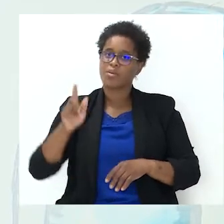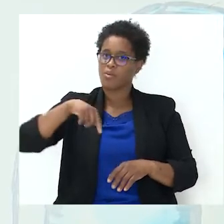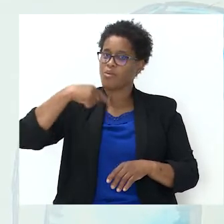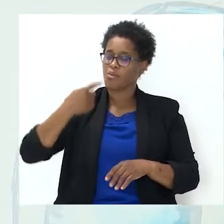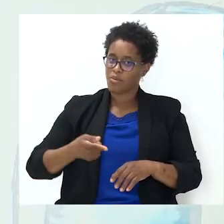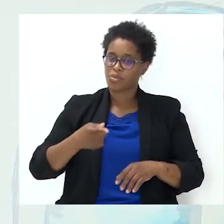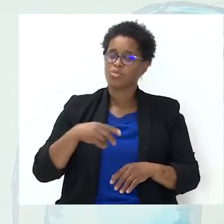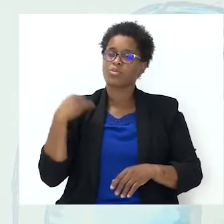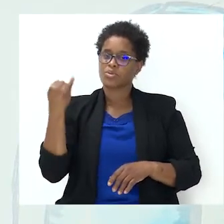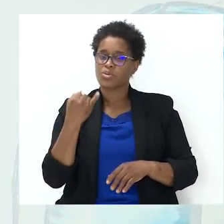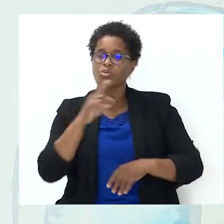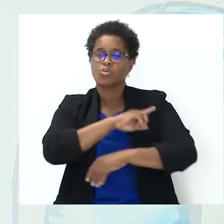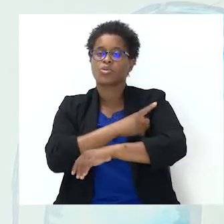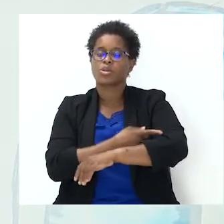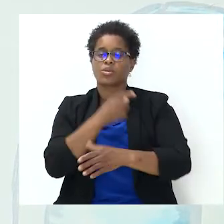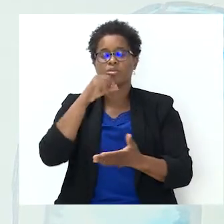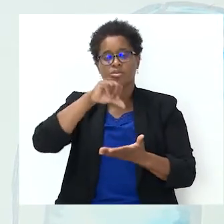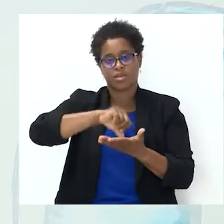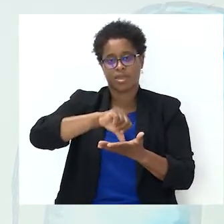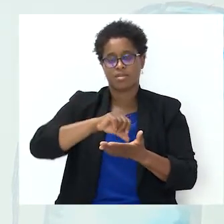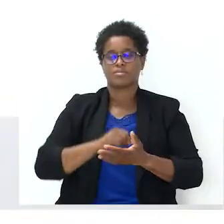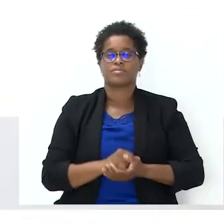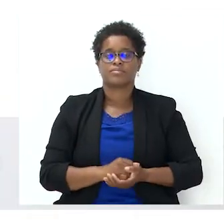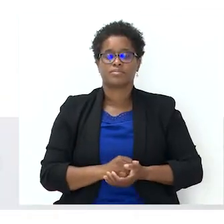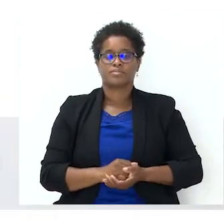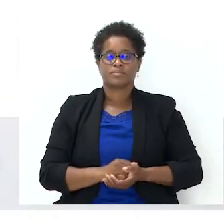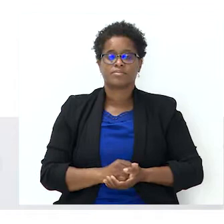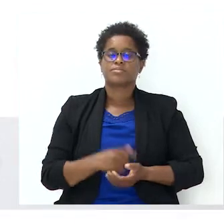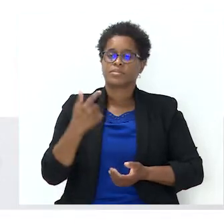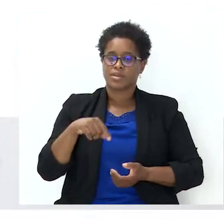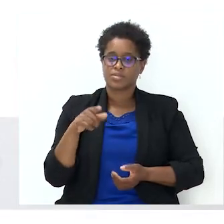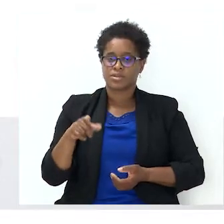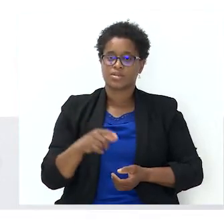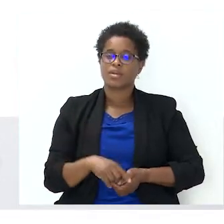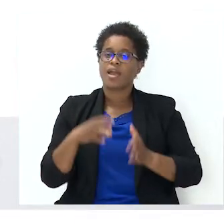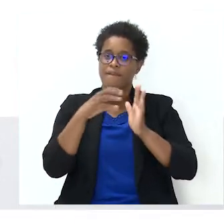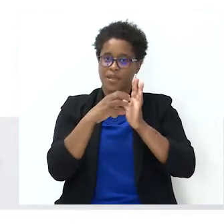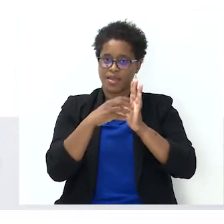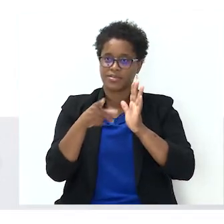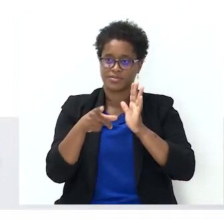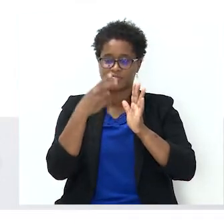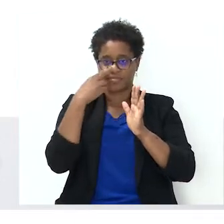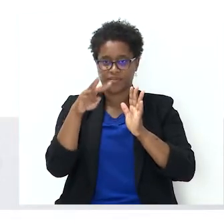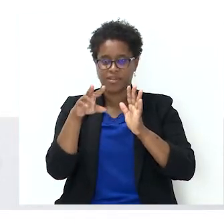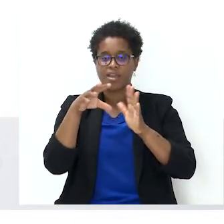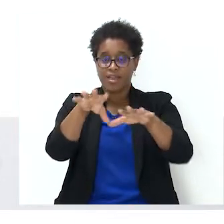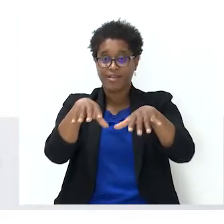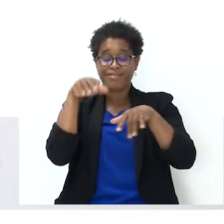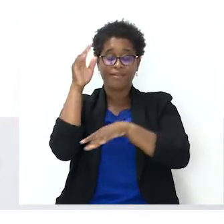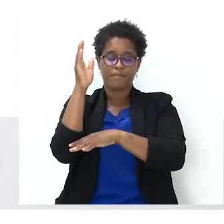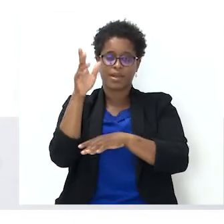outro órgão do poder central. Temos aqui a imagem, estão a ver, da